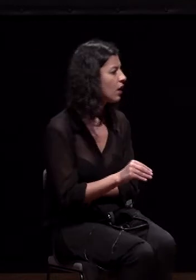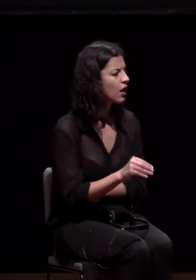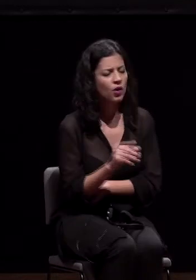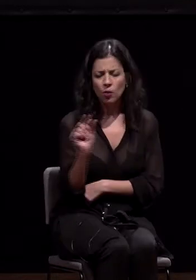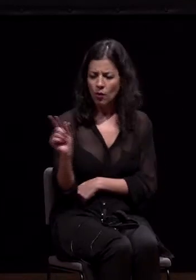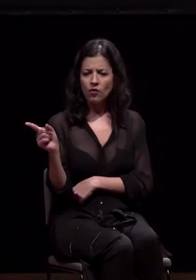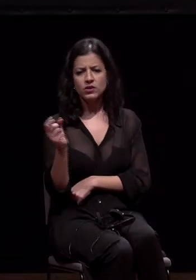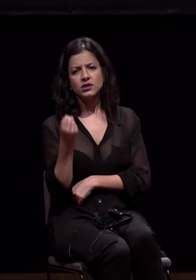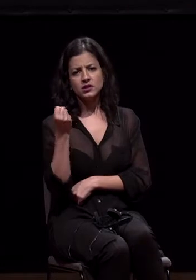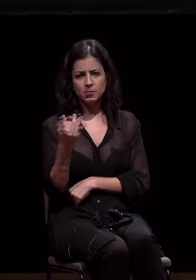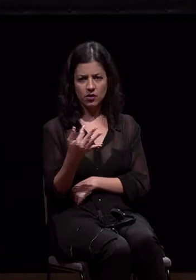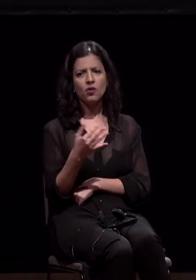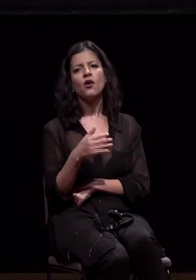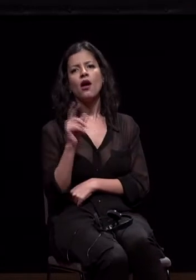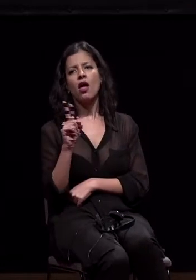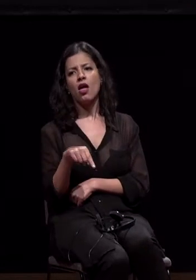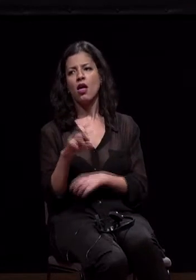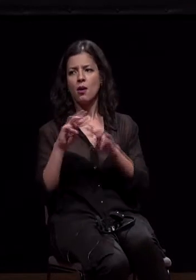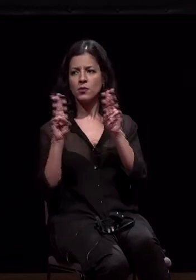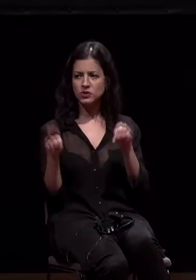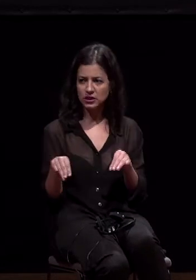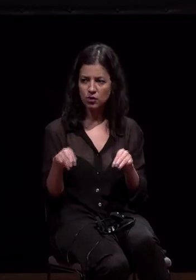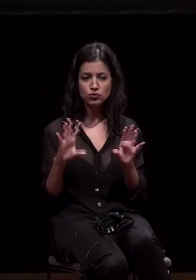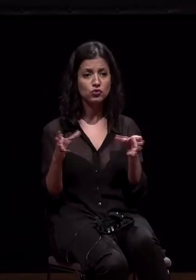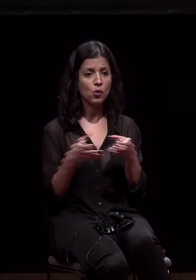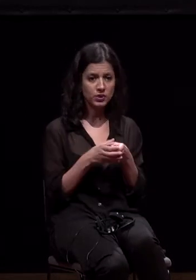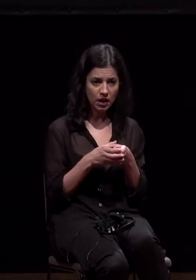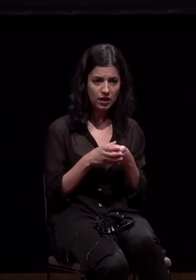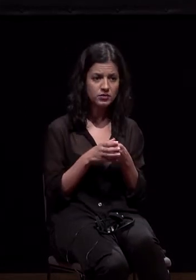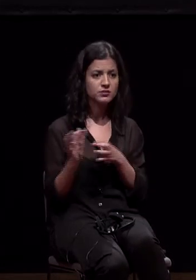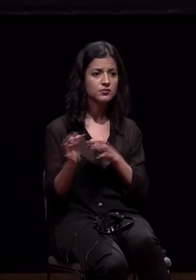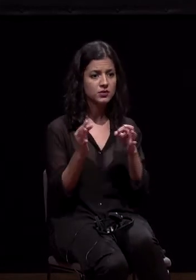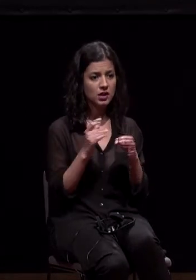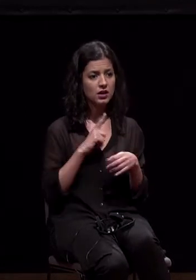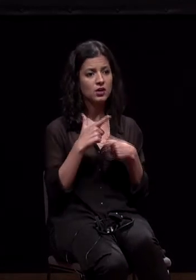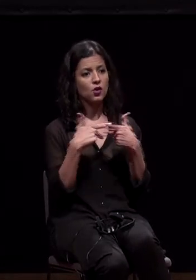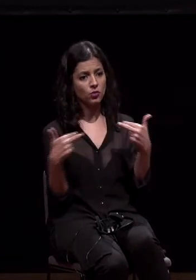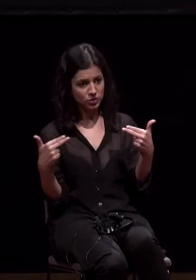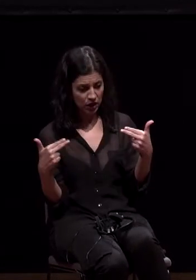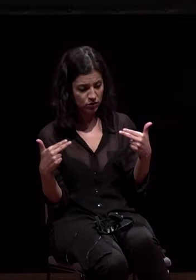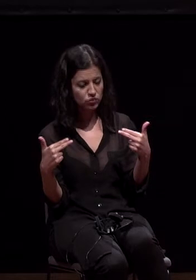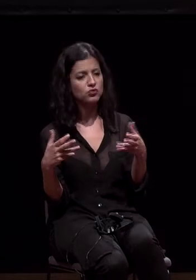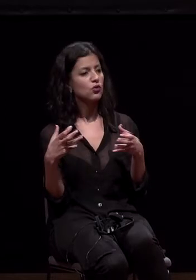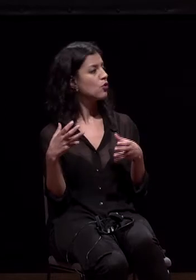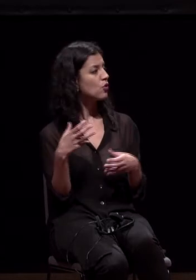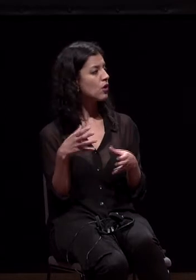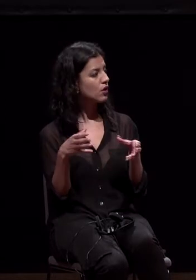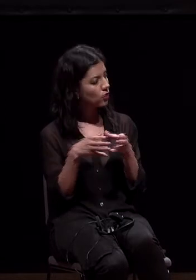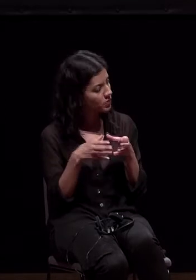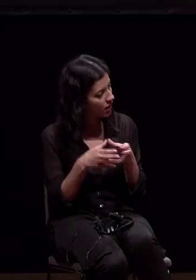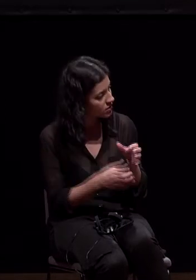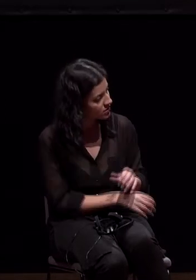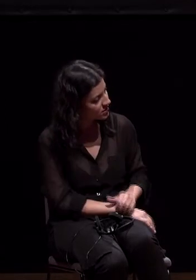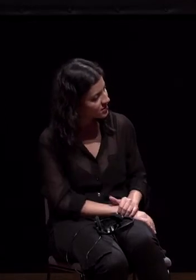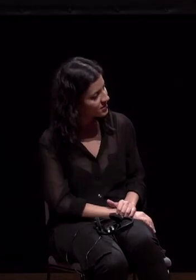pouco, fazer museus comunitários com objetos comunitários. Do you want me to translate